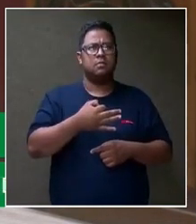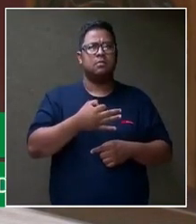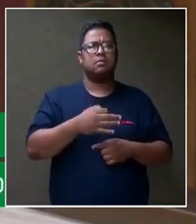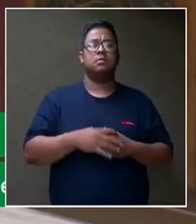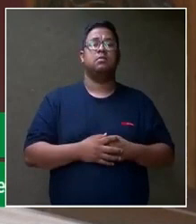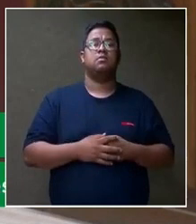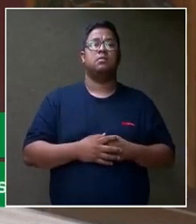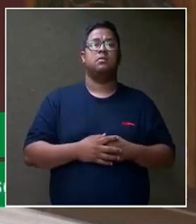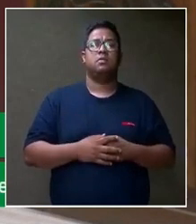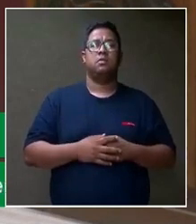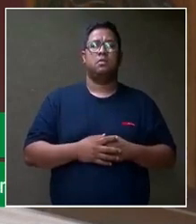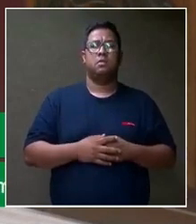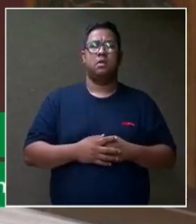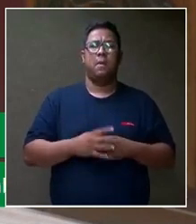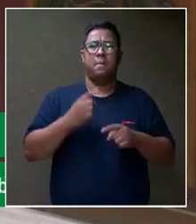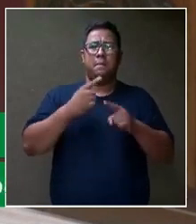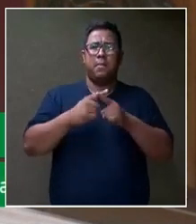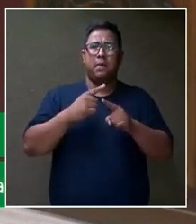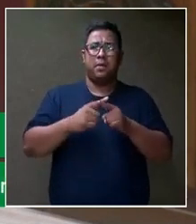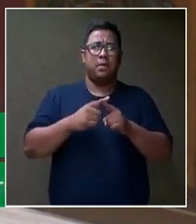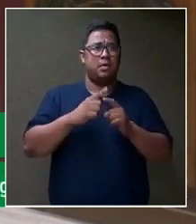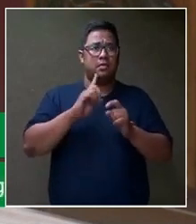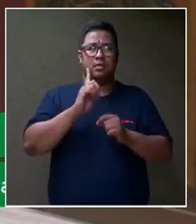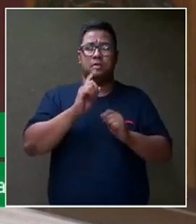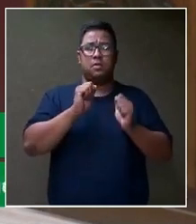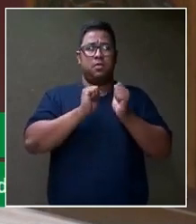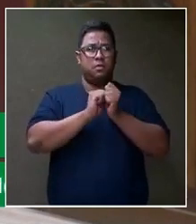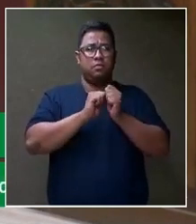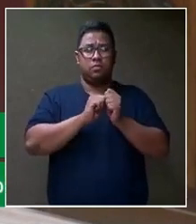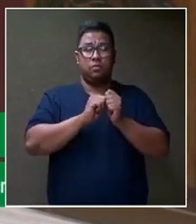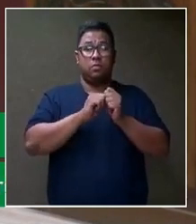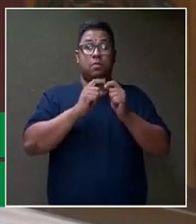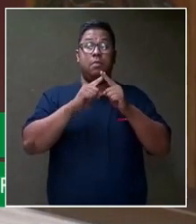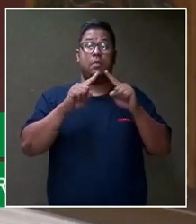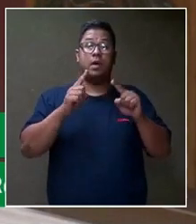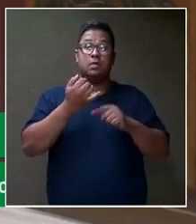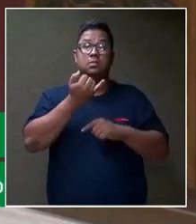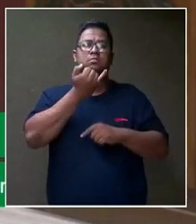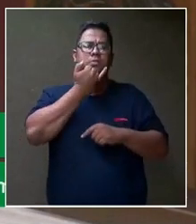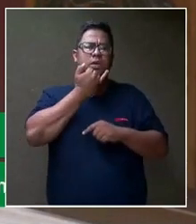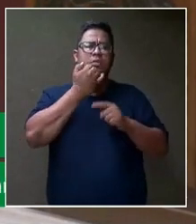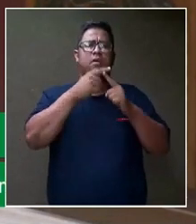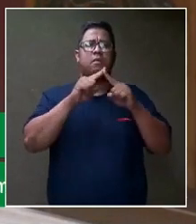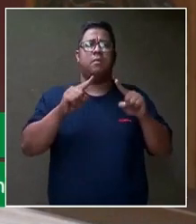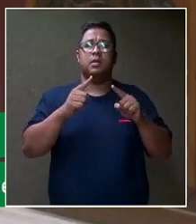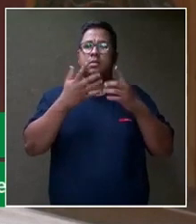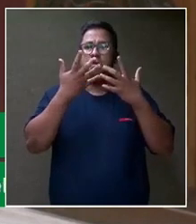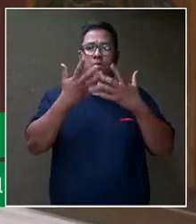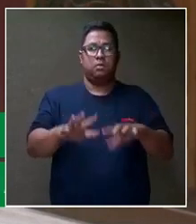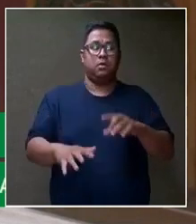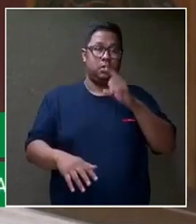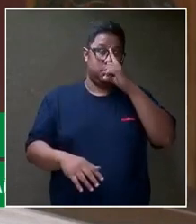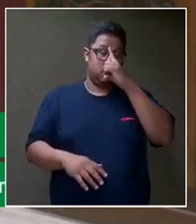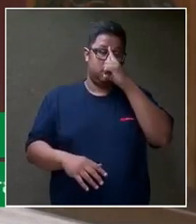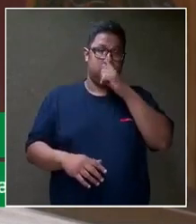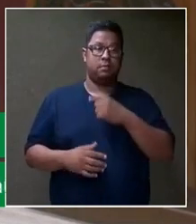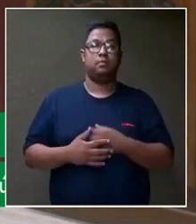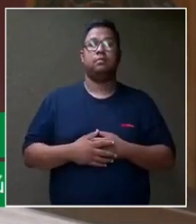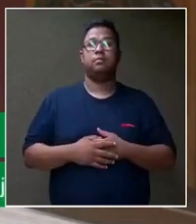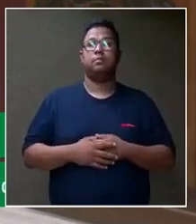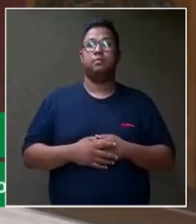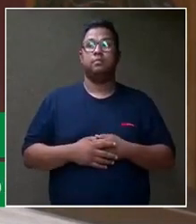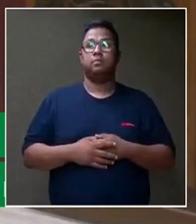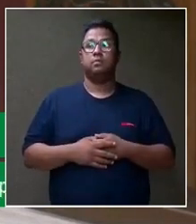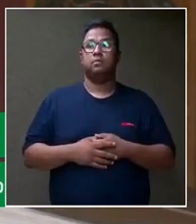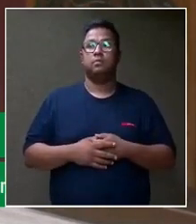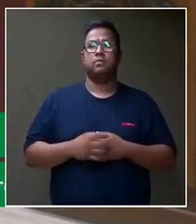traição. Porque eles nem sequer ficaram. Então eu disse que perdoava ela, mas ela não quis mesmo assim. E ele seguiu falando,